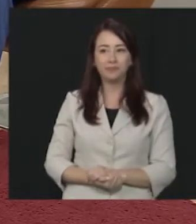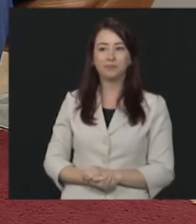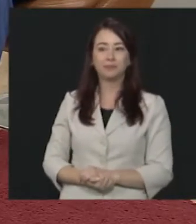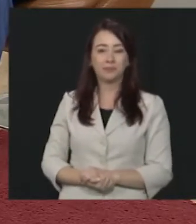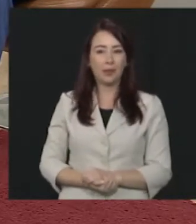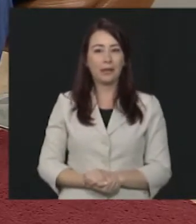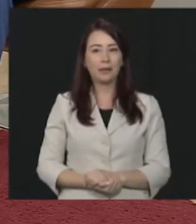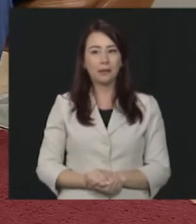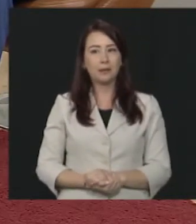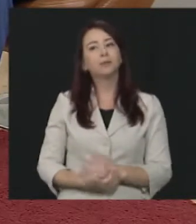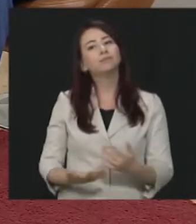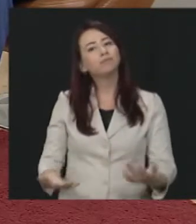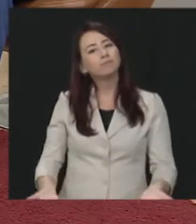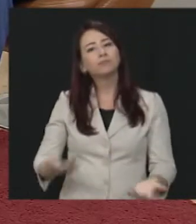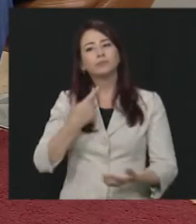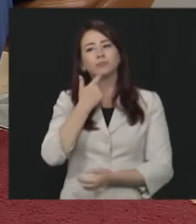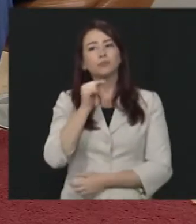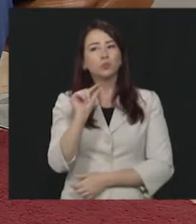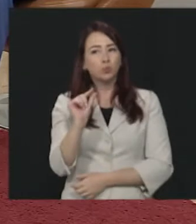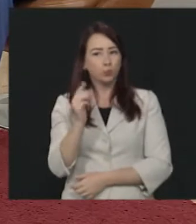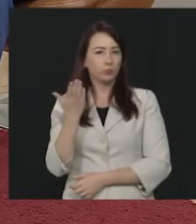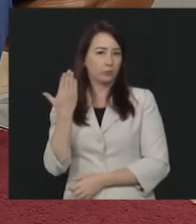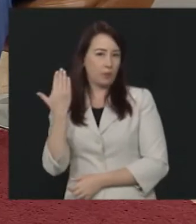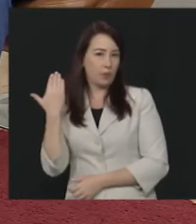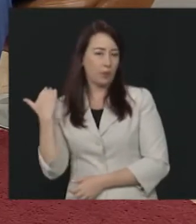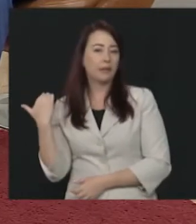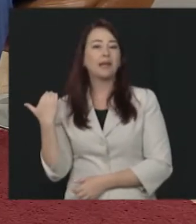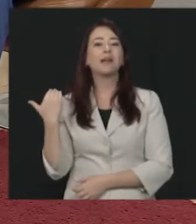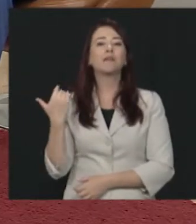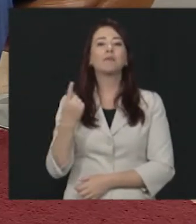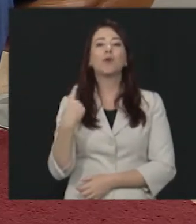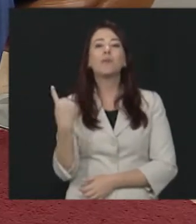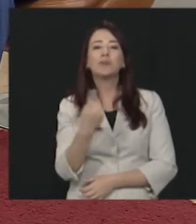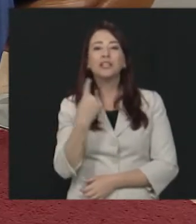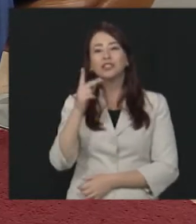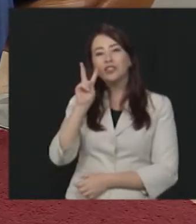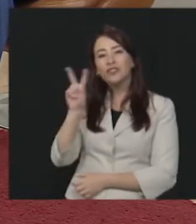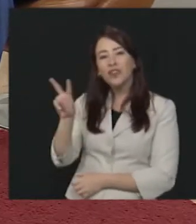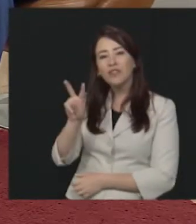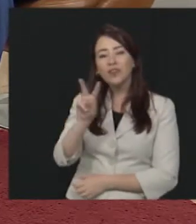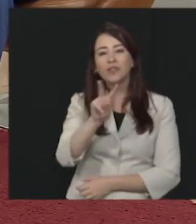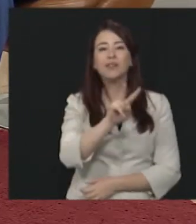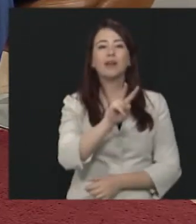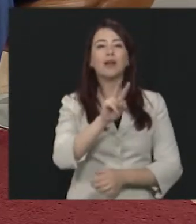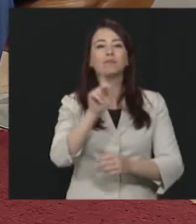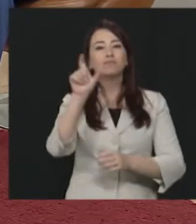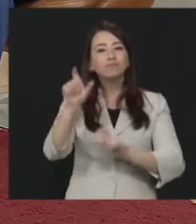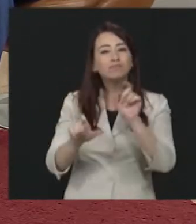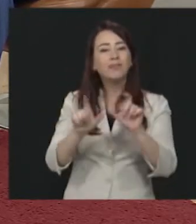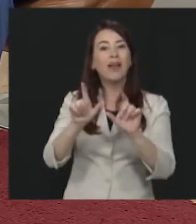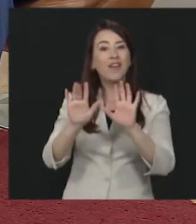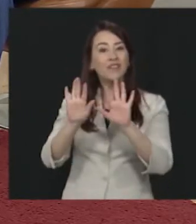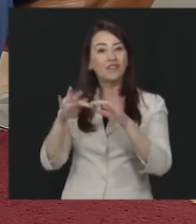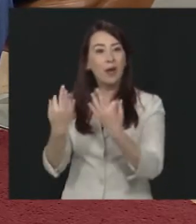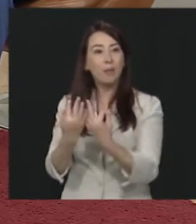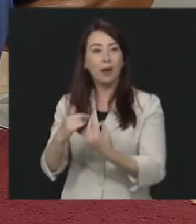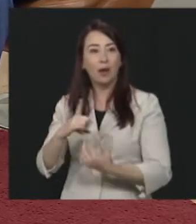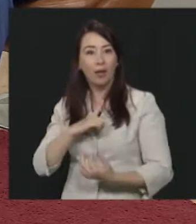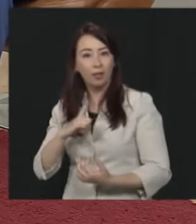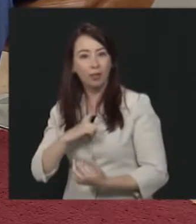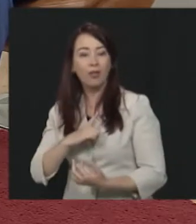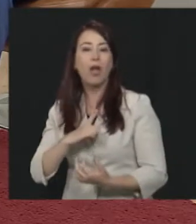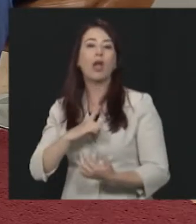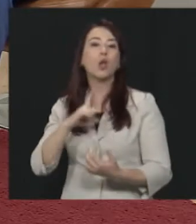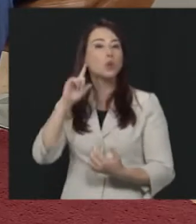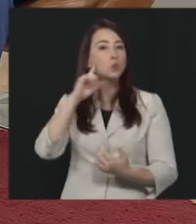atrás, a gente só percebia essa habilidade em famílias que realmente tinham pessoas surdas.